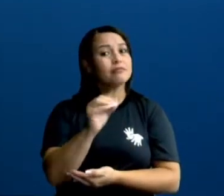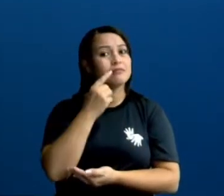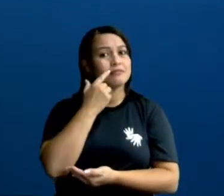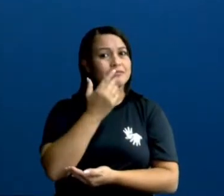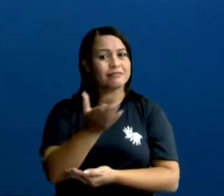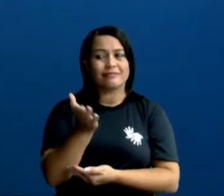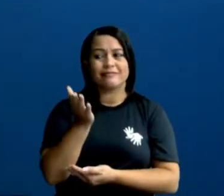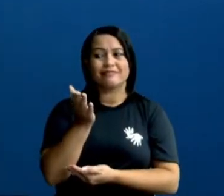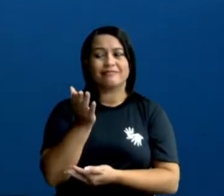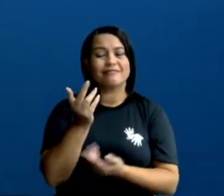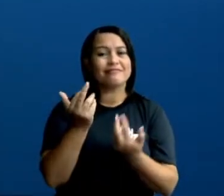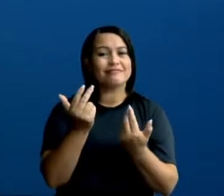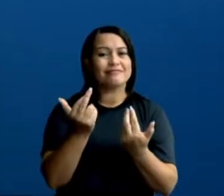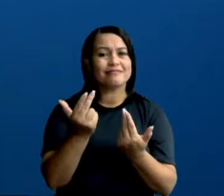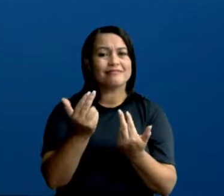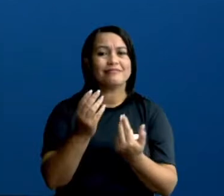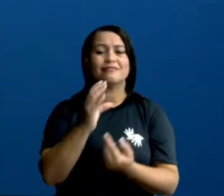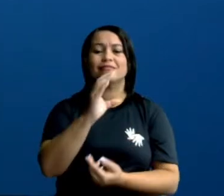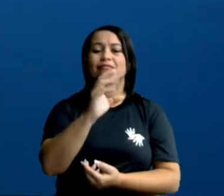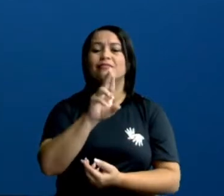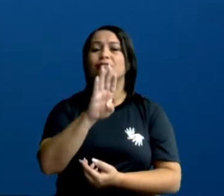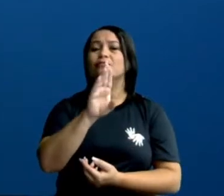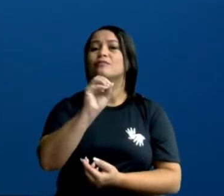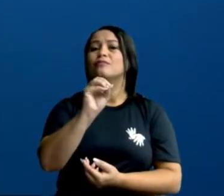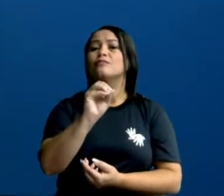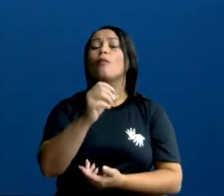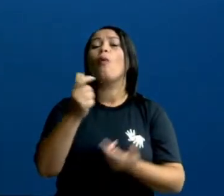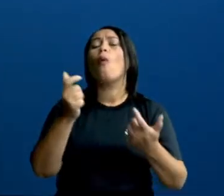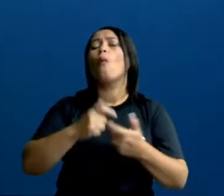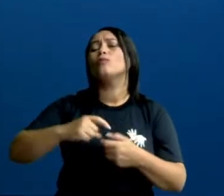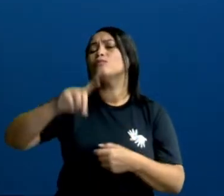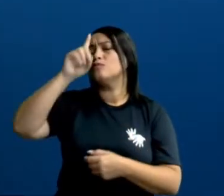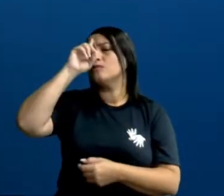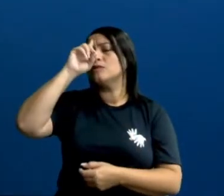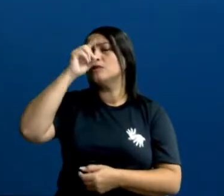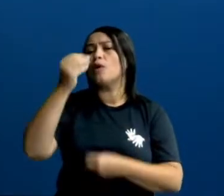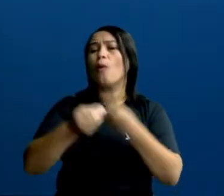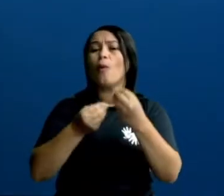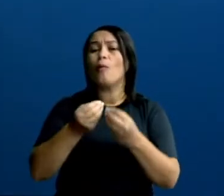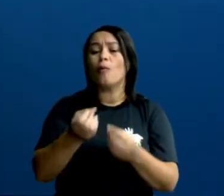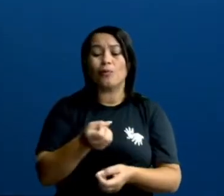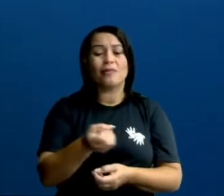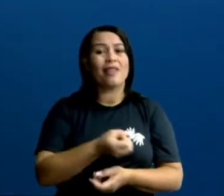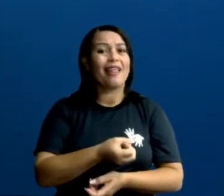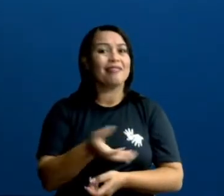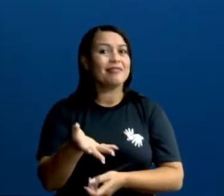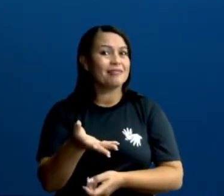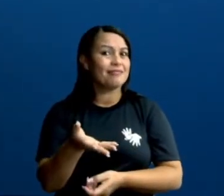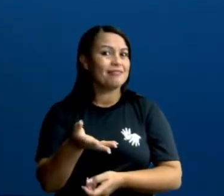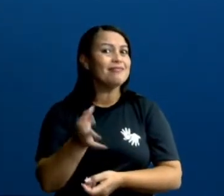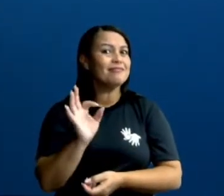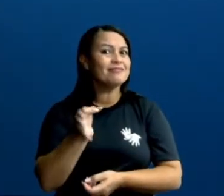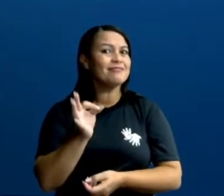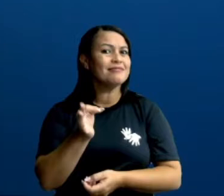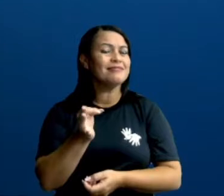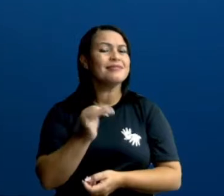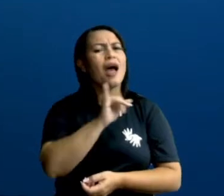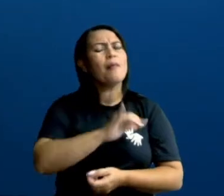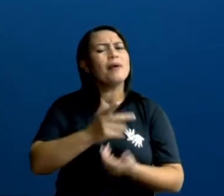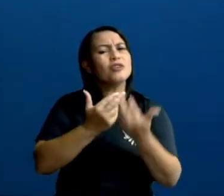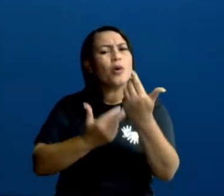Olha ele aqui. O cubo nós encontramos no dia a dia no dadinho, tá certo?